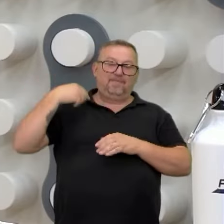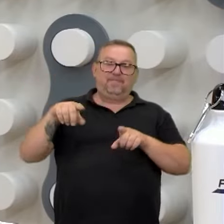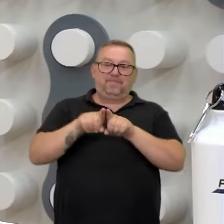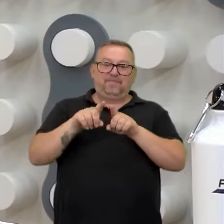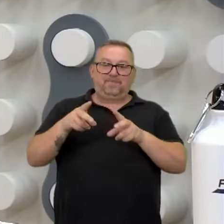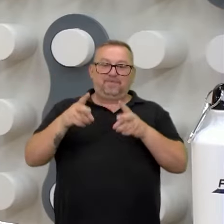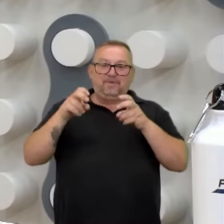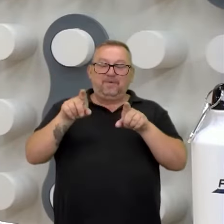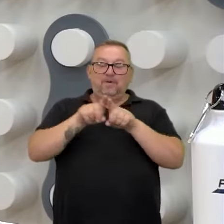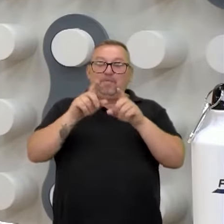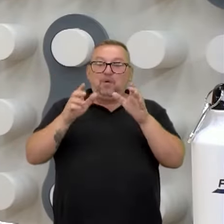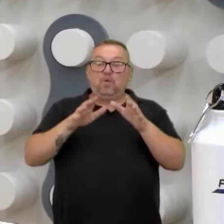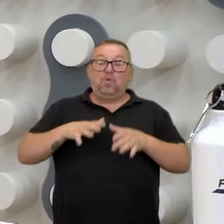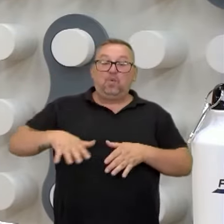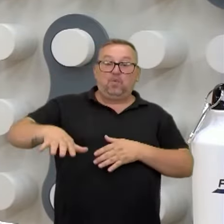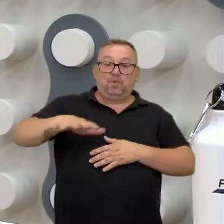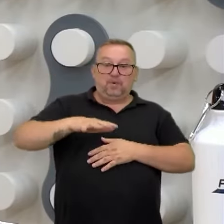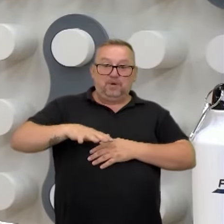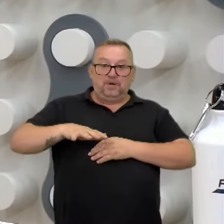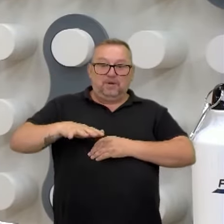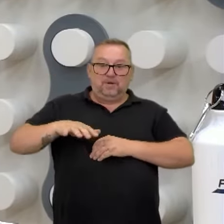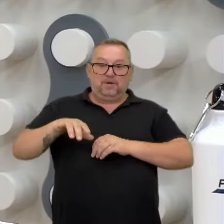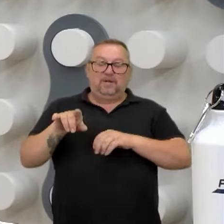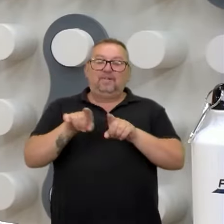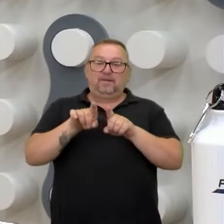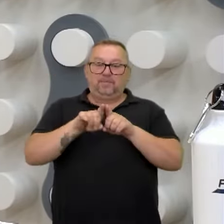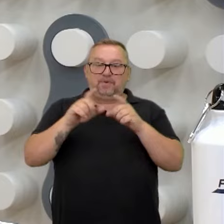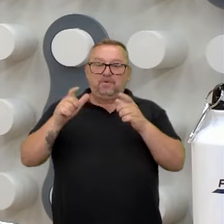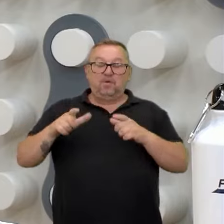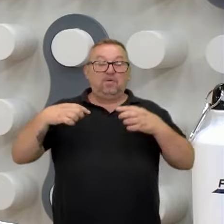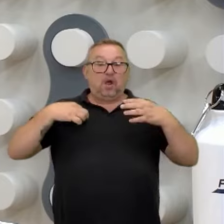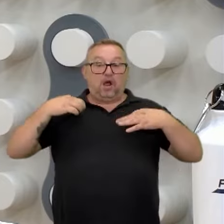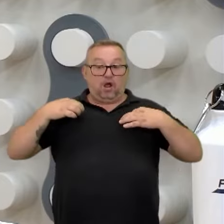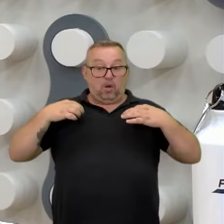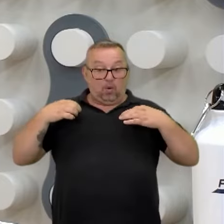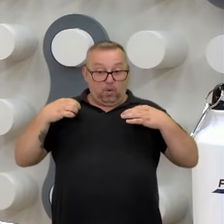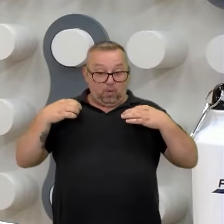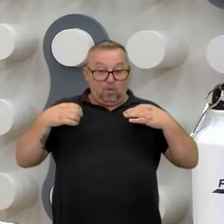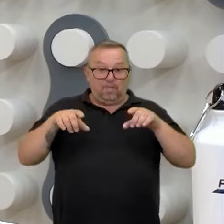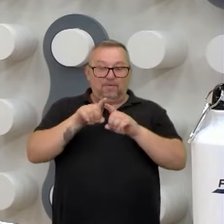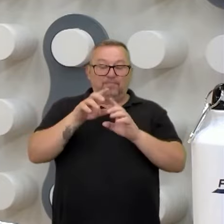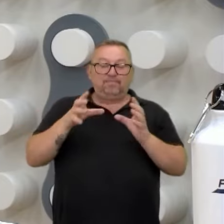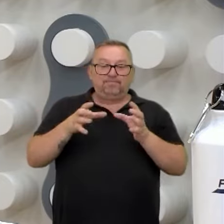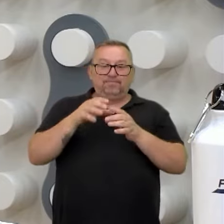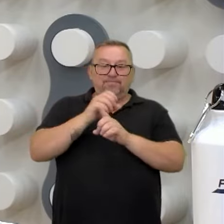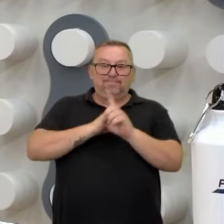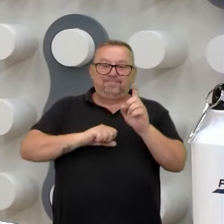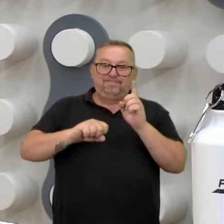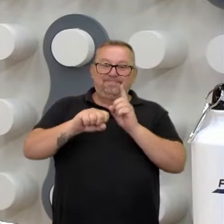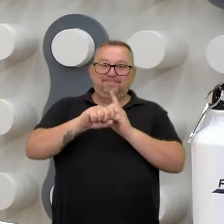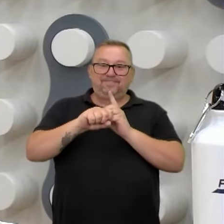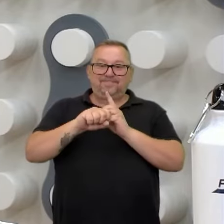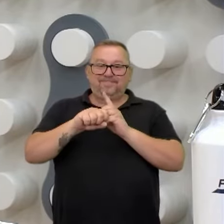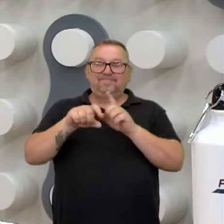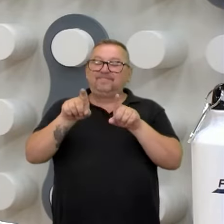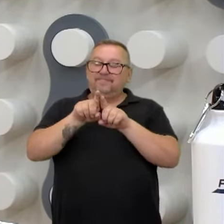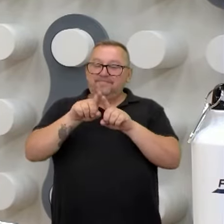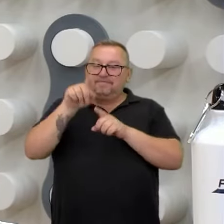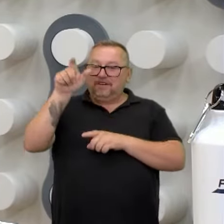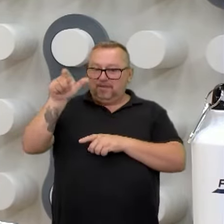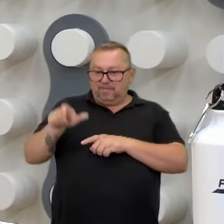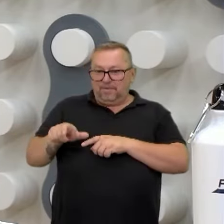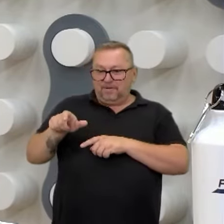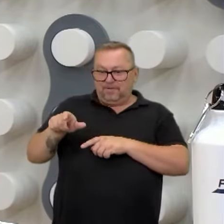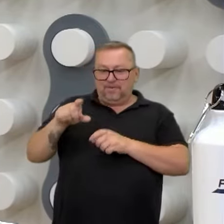o espaço, como ou são as vestimentas, o grupo social, isso aí. E a pessoa